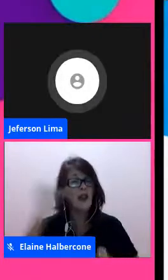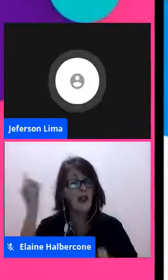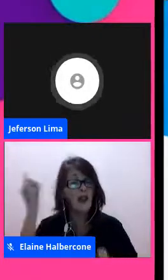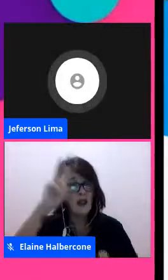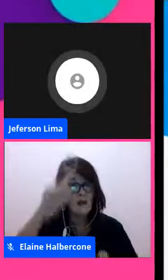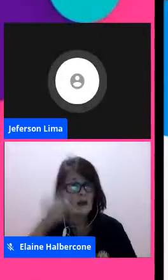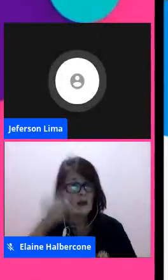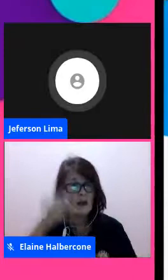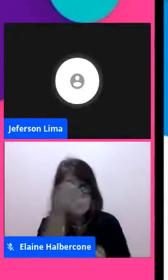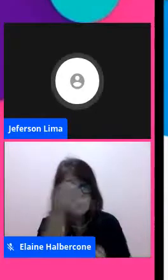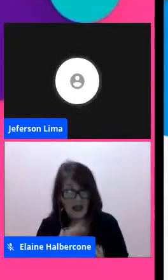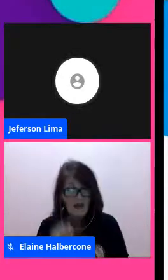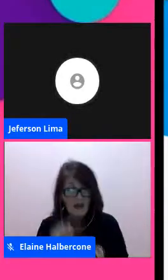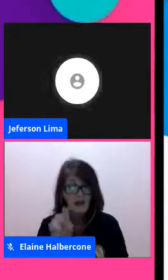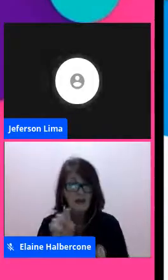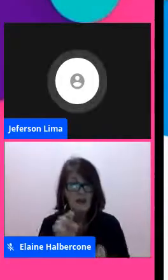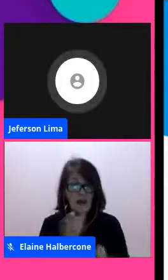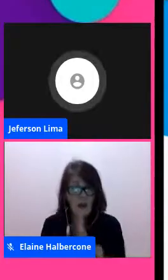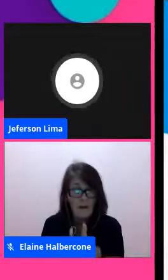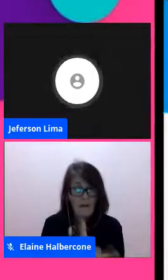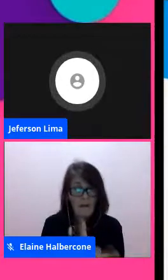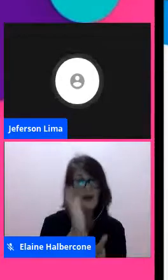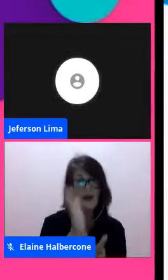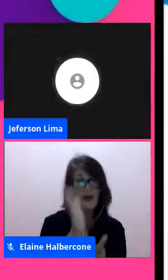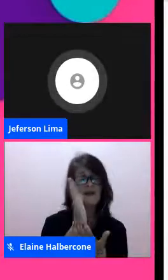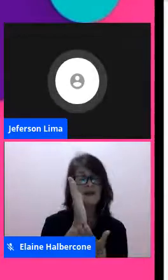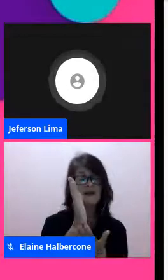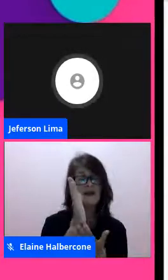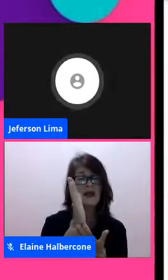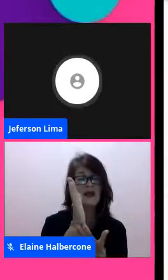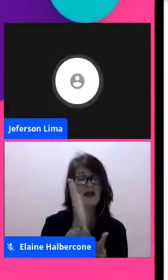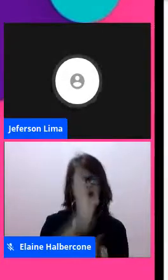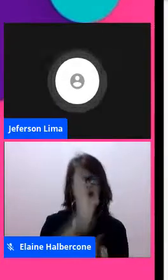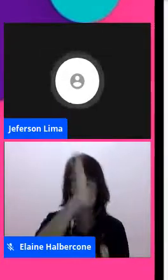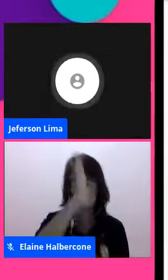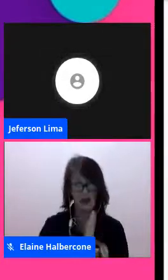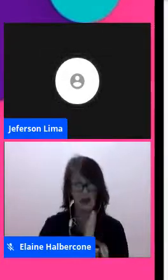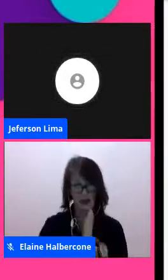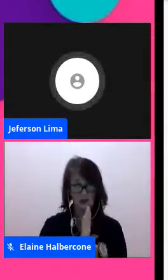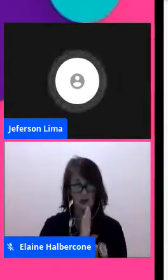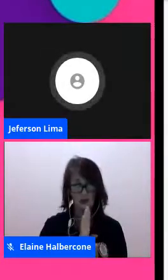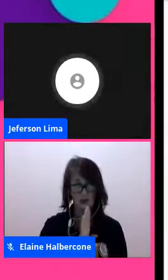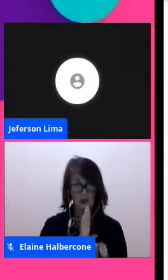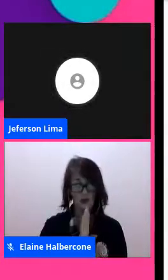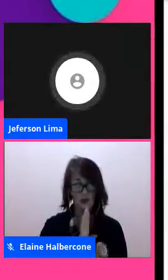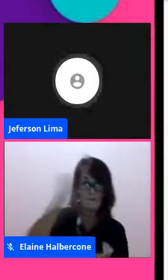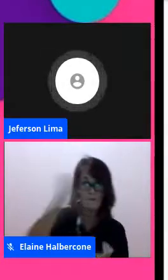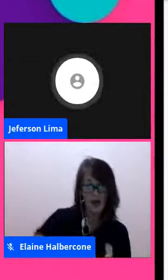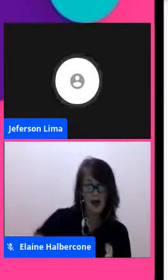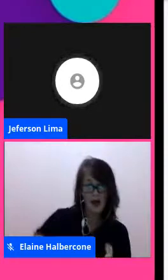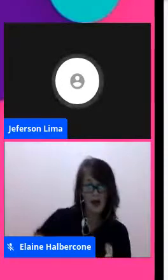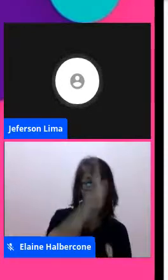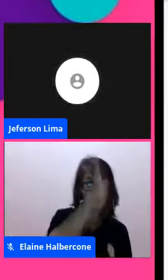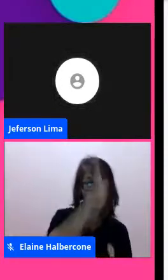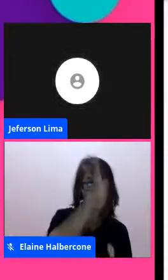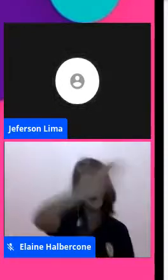se você passar do free, o plano pago ele é basicamente o gratuito mais o excedente do gratuito. Então, se